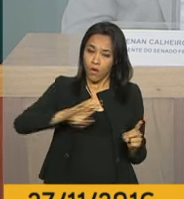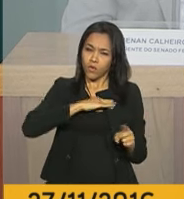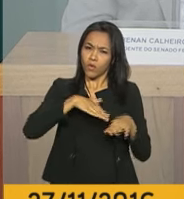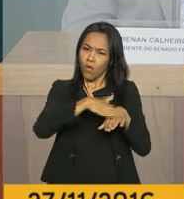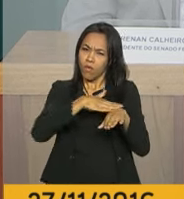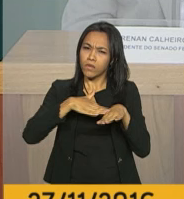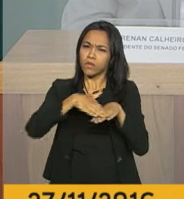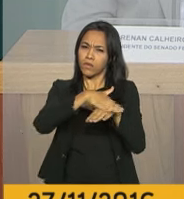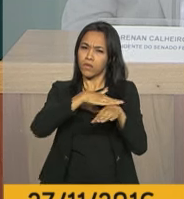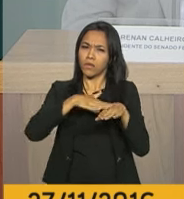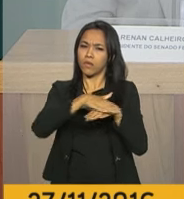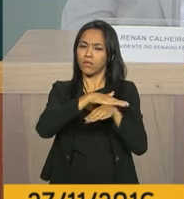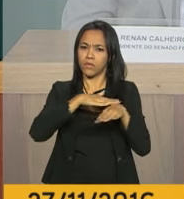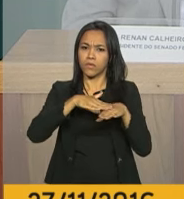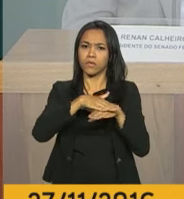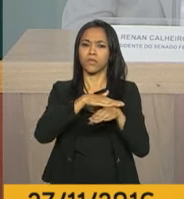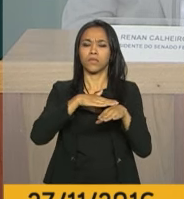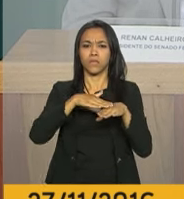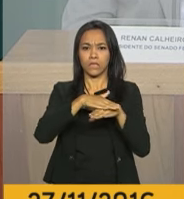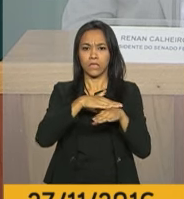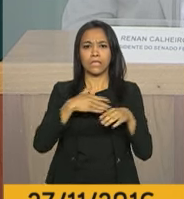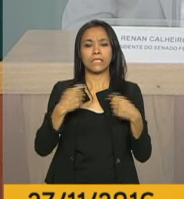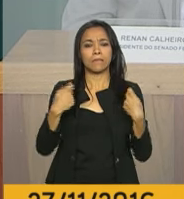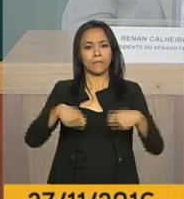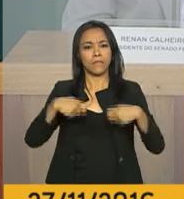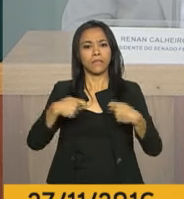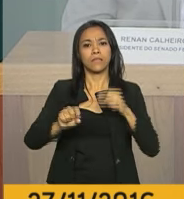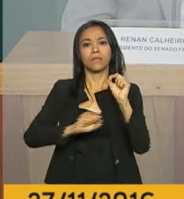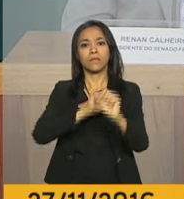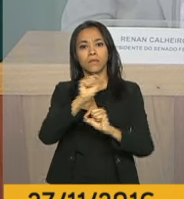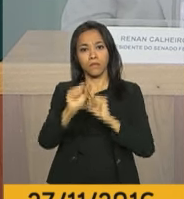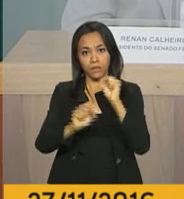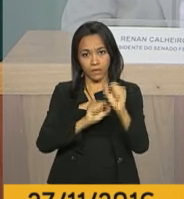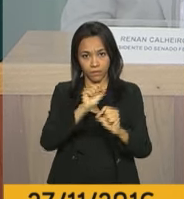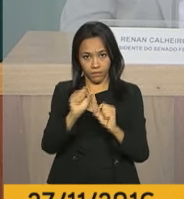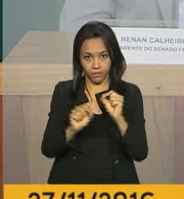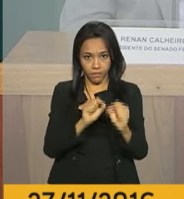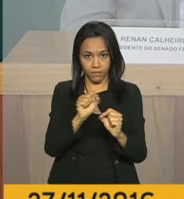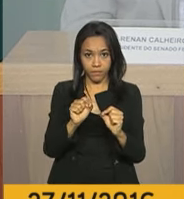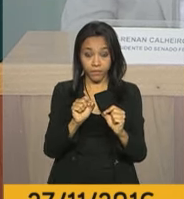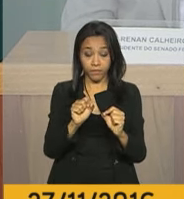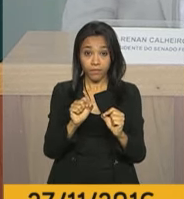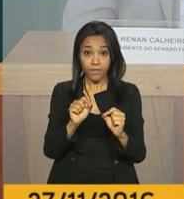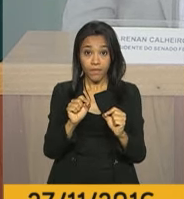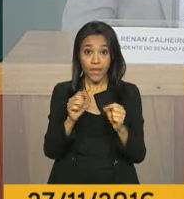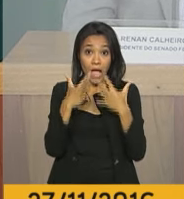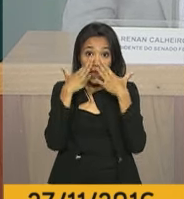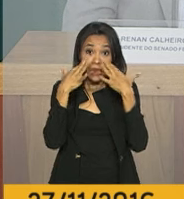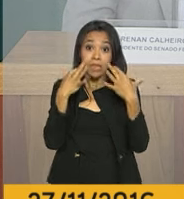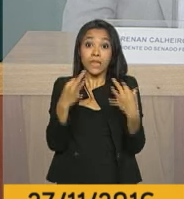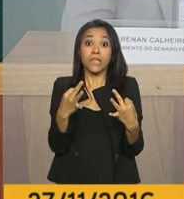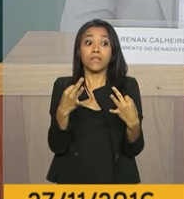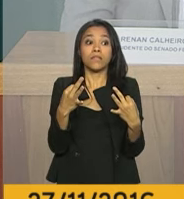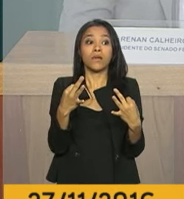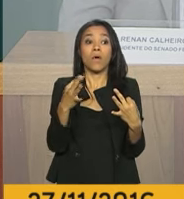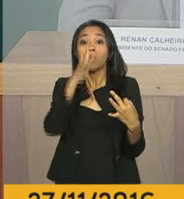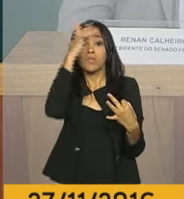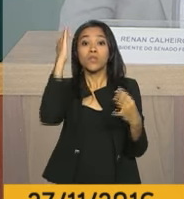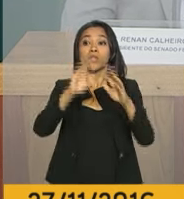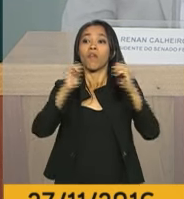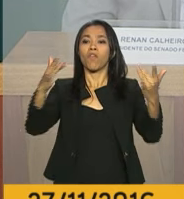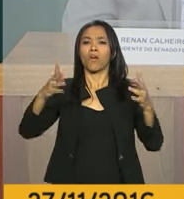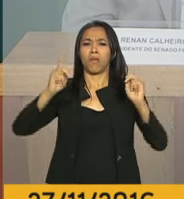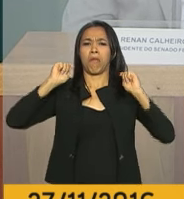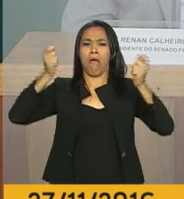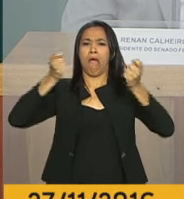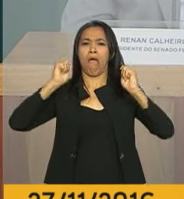dias e verificamos que era preciso atender aquilo que se chama voz das ruas,